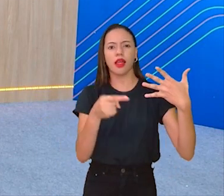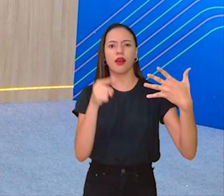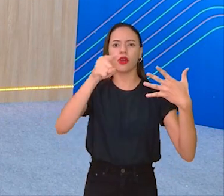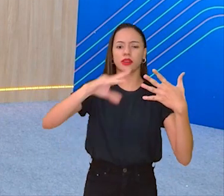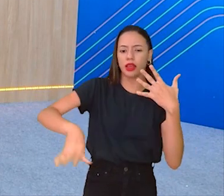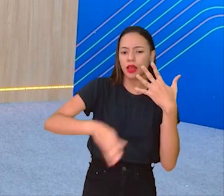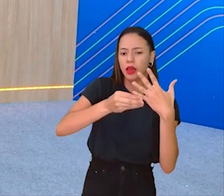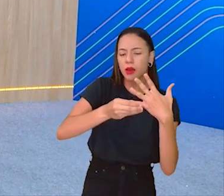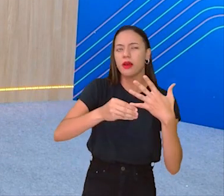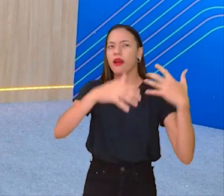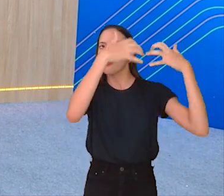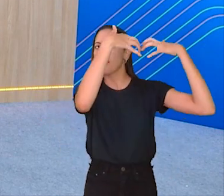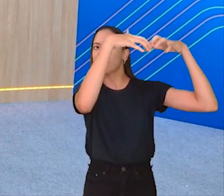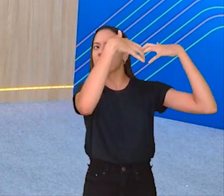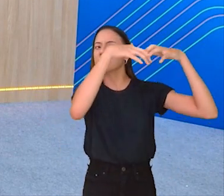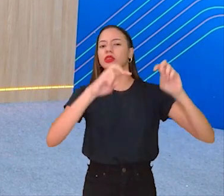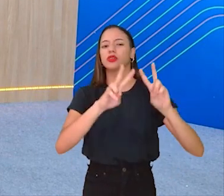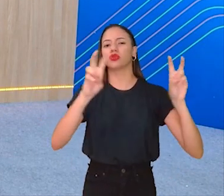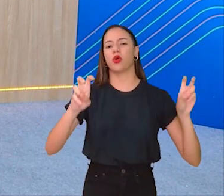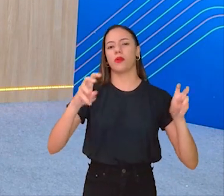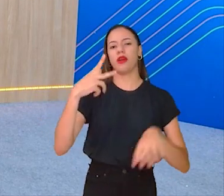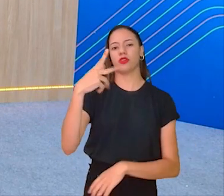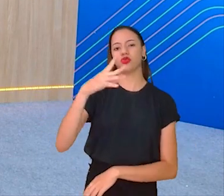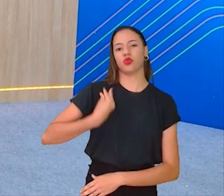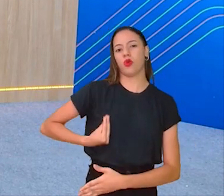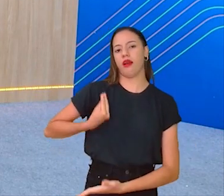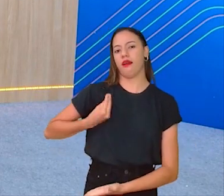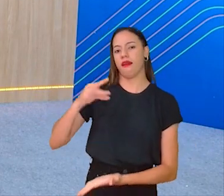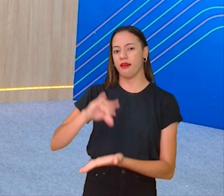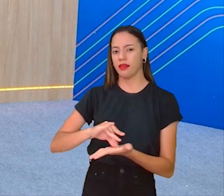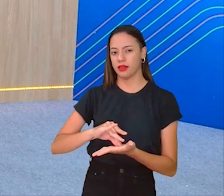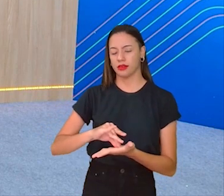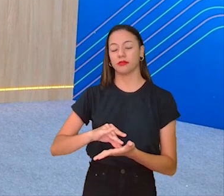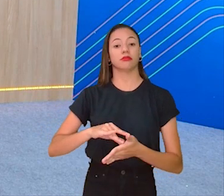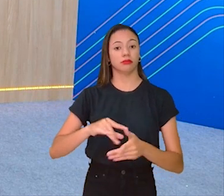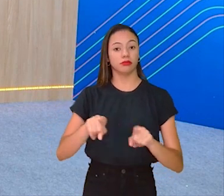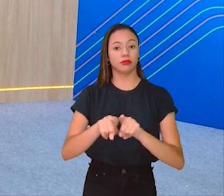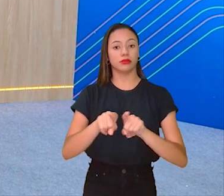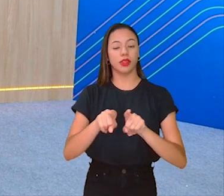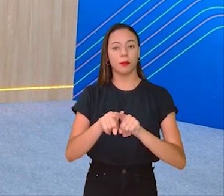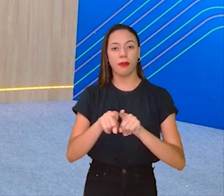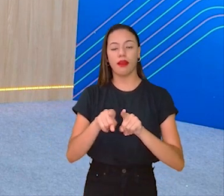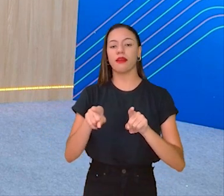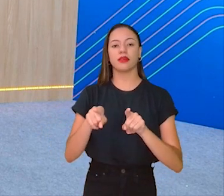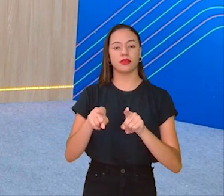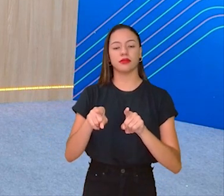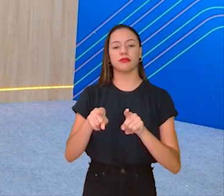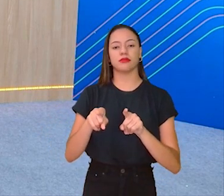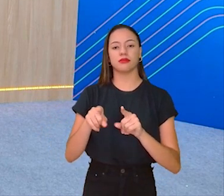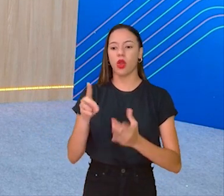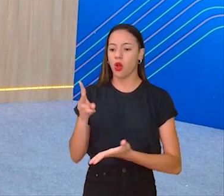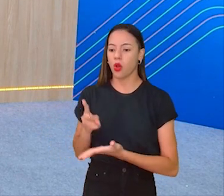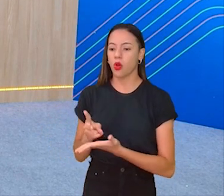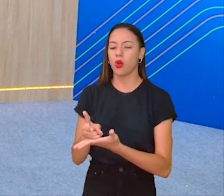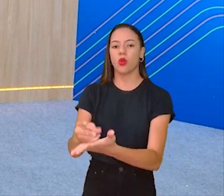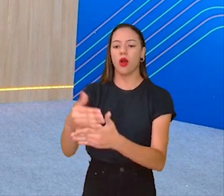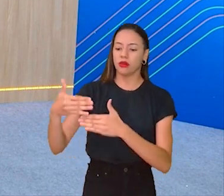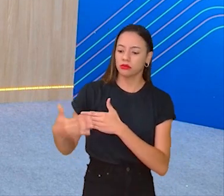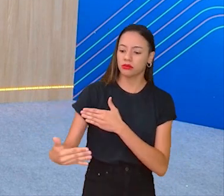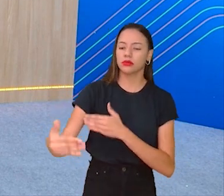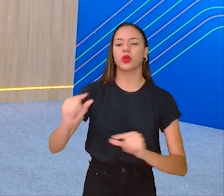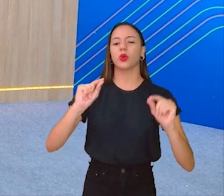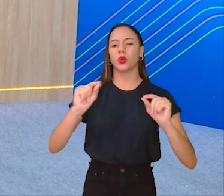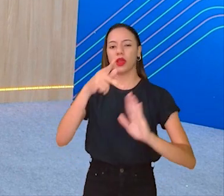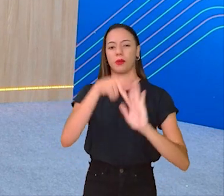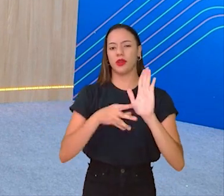trazendo, vai refletindo, né, sobre a sua realidade para, assim, criar, né, e perpetuar esse projeto de vida. E a aula de hoje